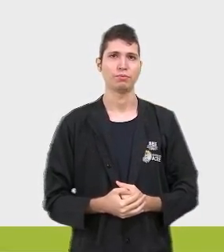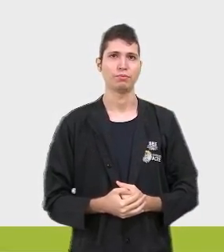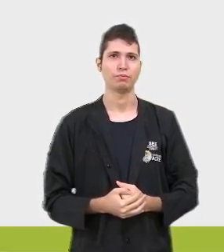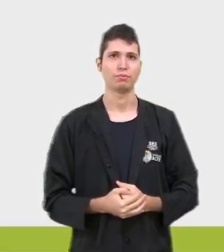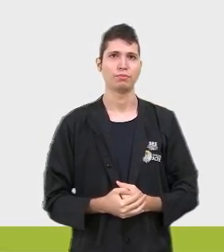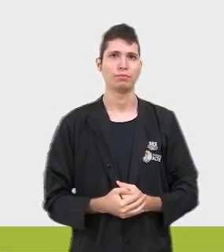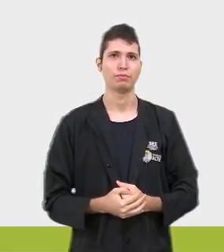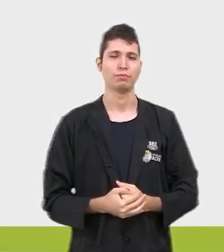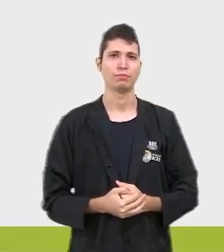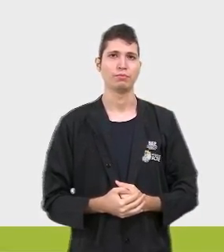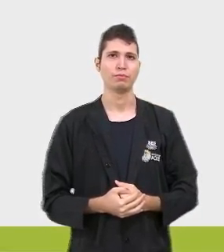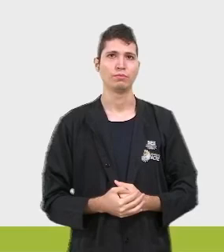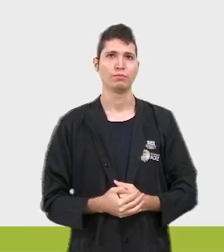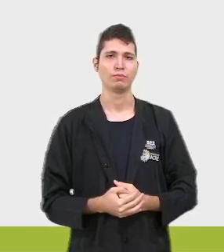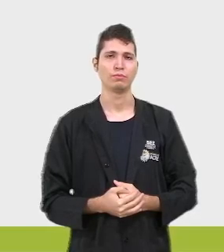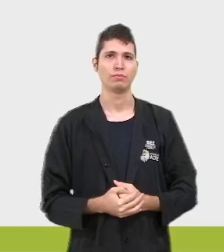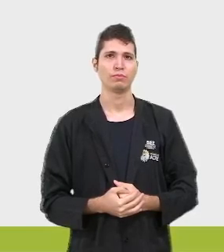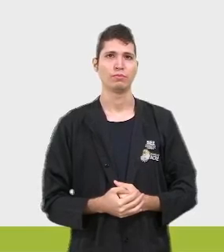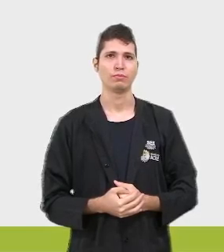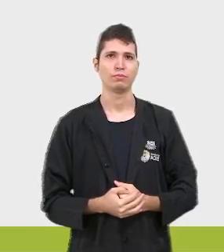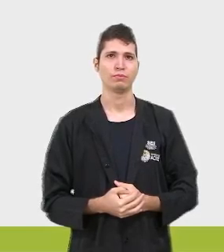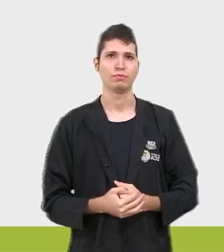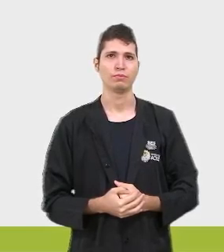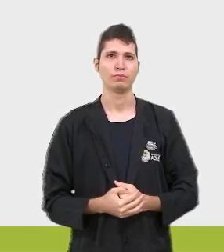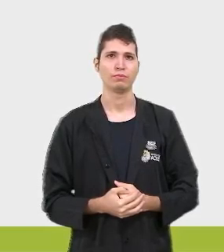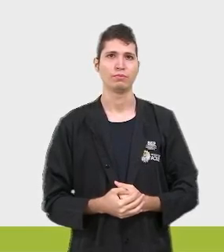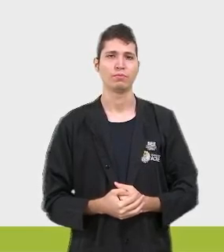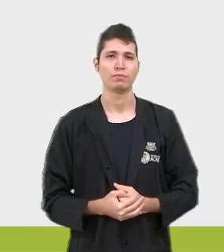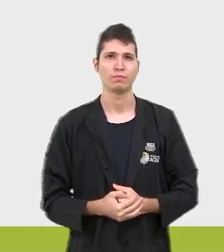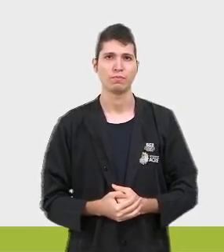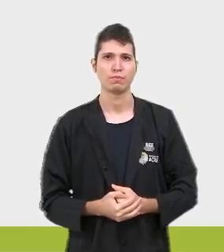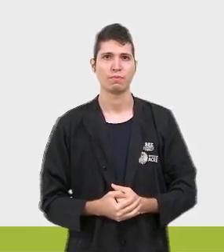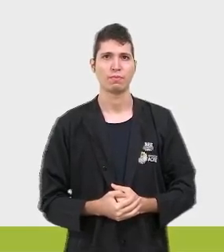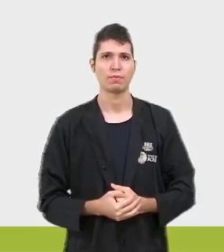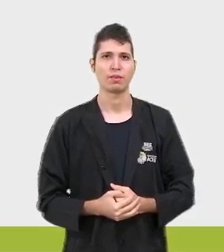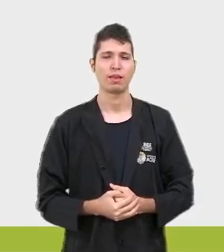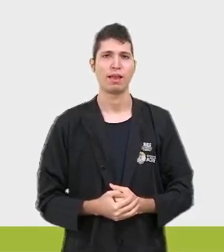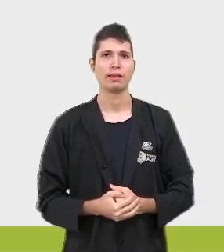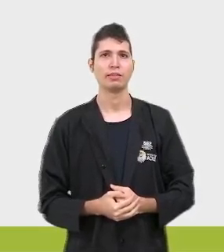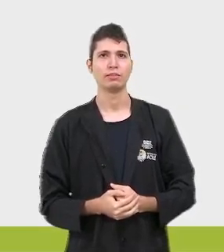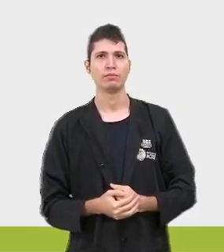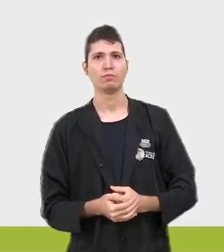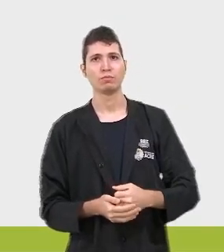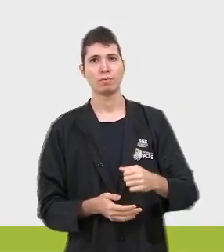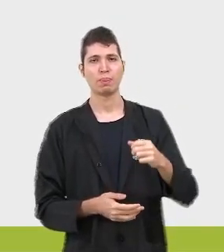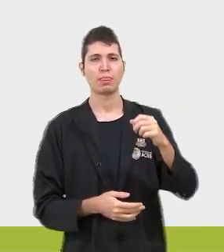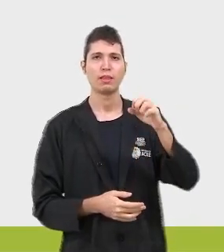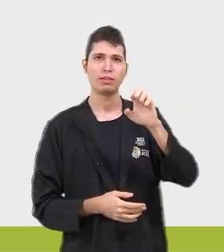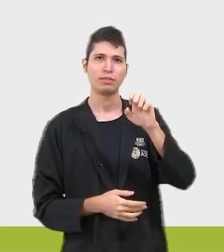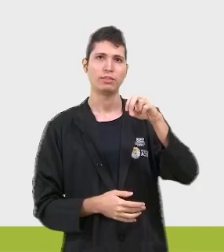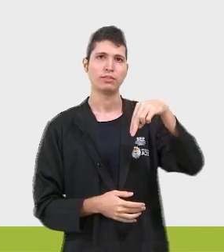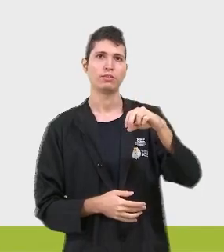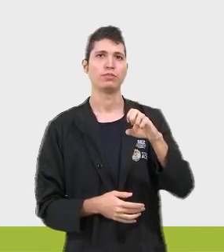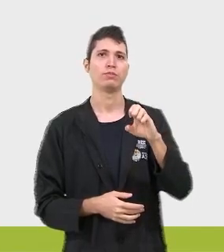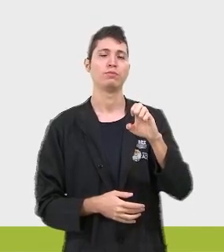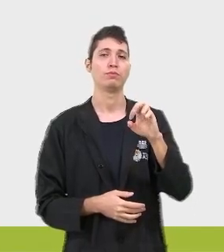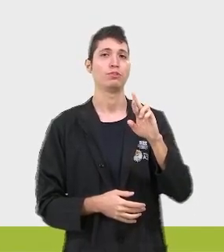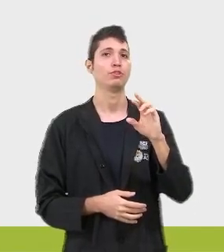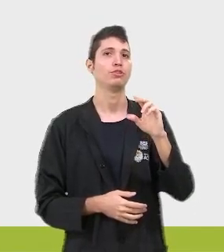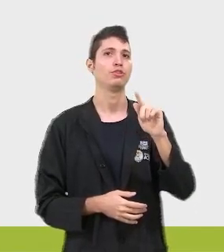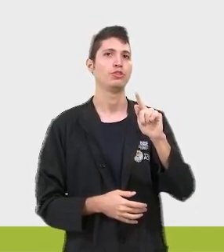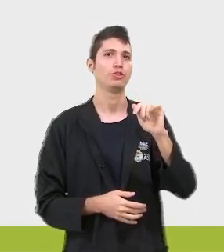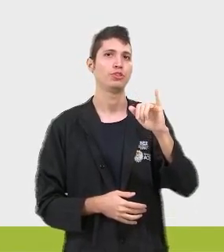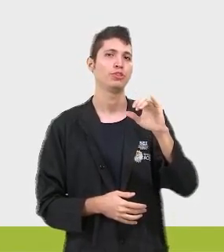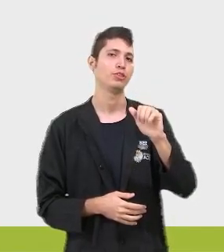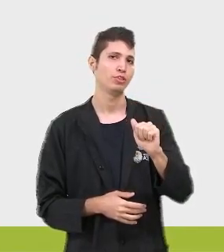energia, ou também pode ser chamado de potencial de ionização. Como o próprio nome ele já está falando,